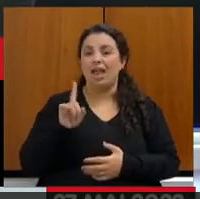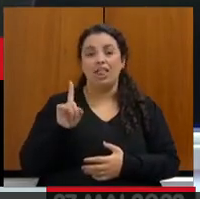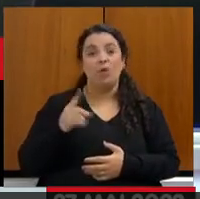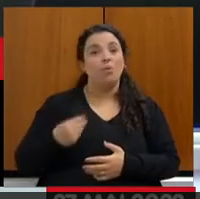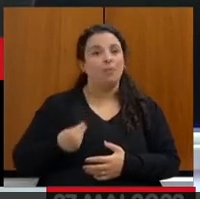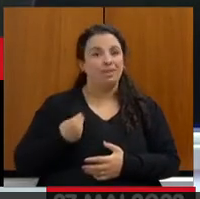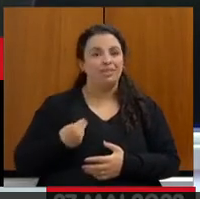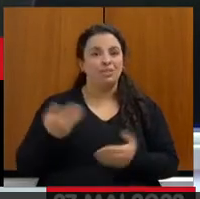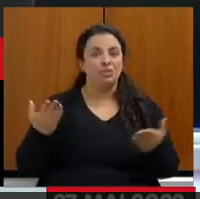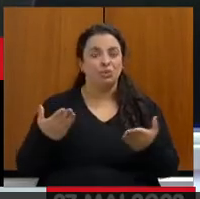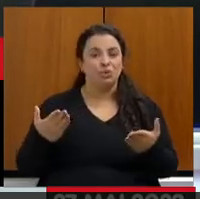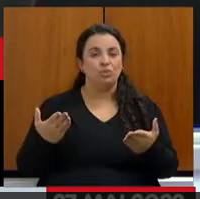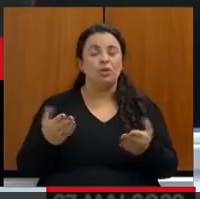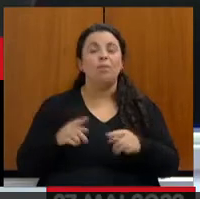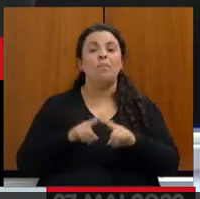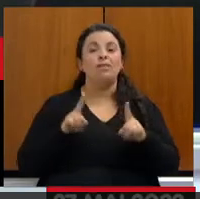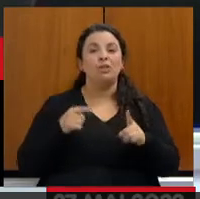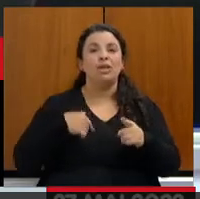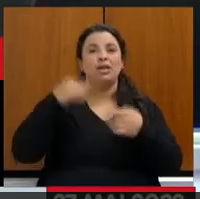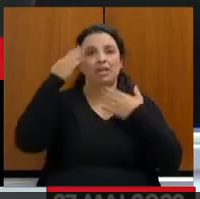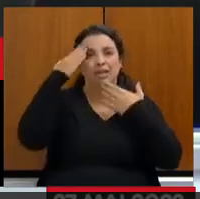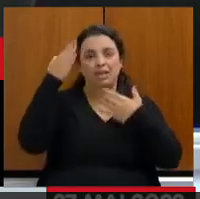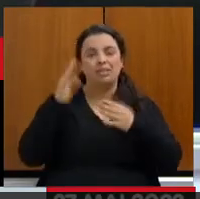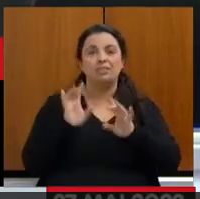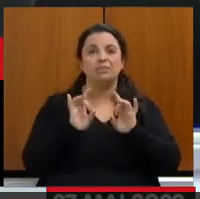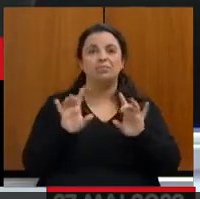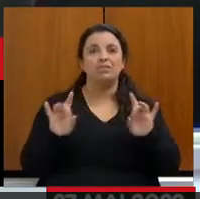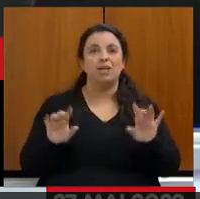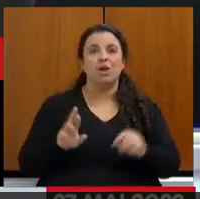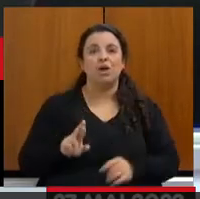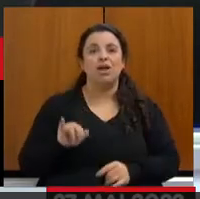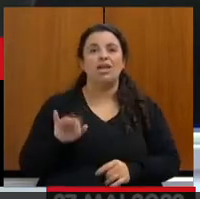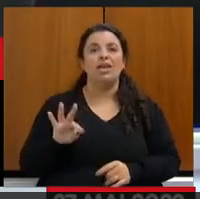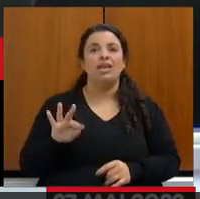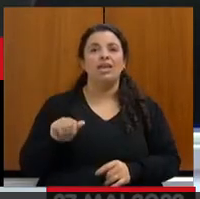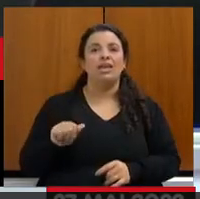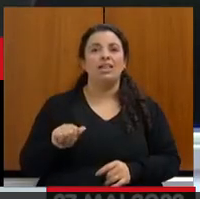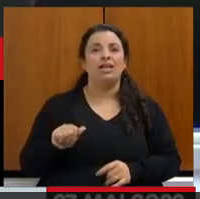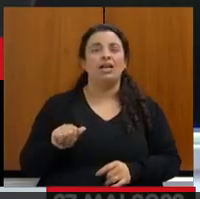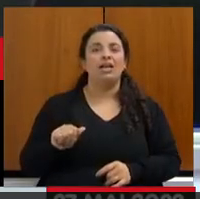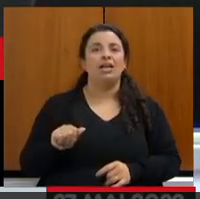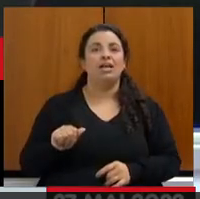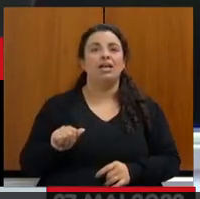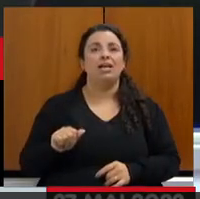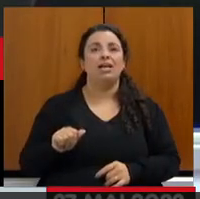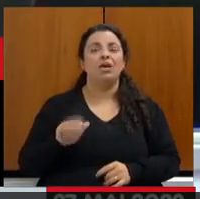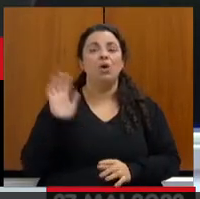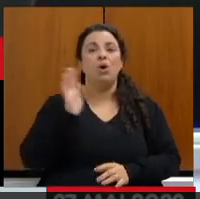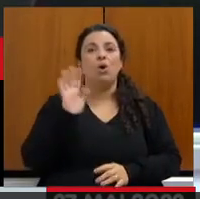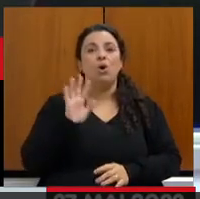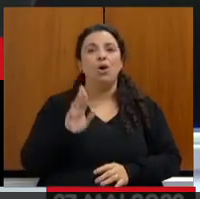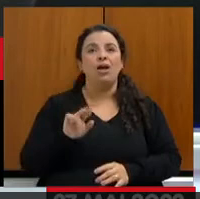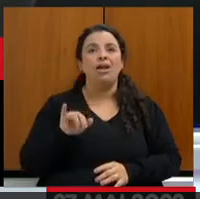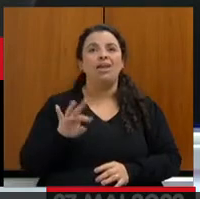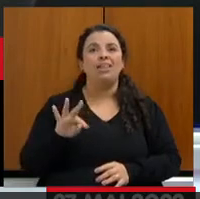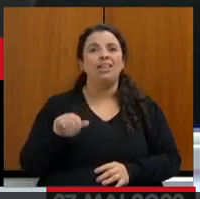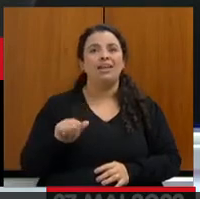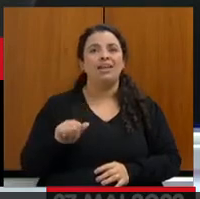momento fazer um agradecimento especial Ela tá aqui cadê a Rita o Rita